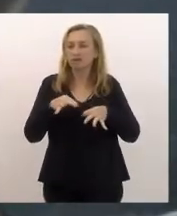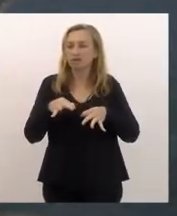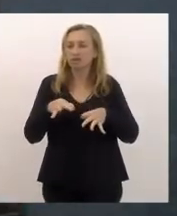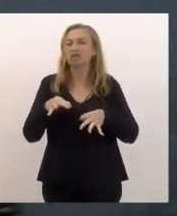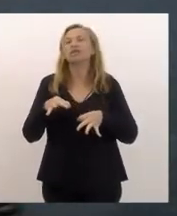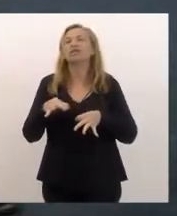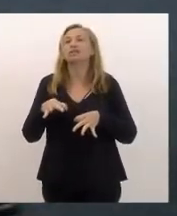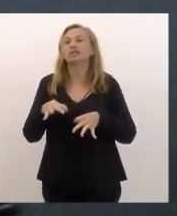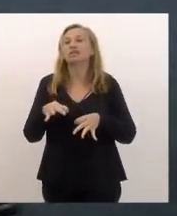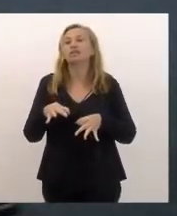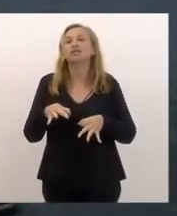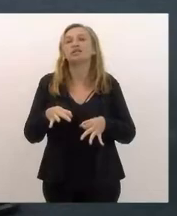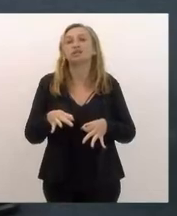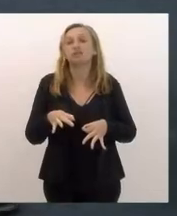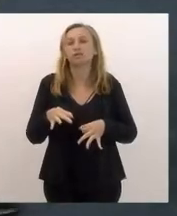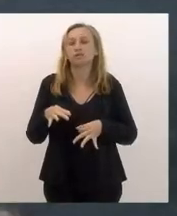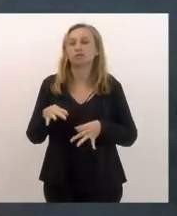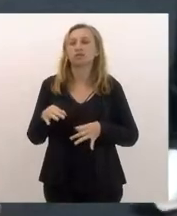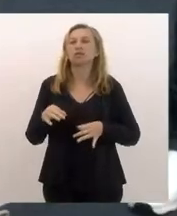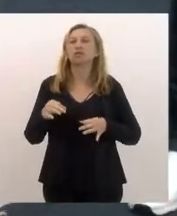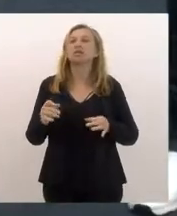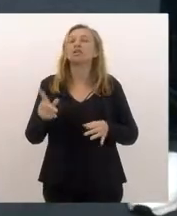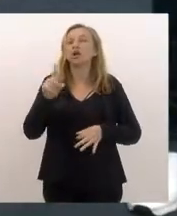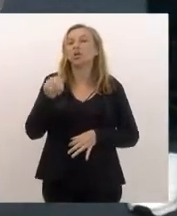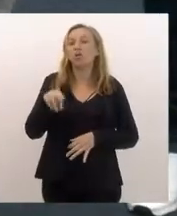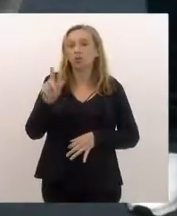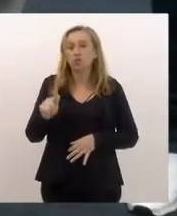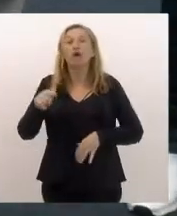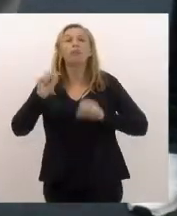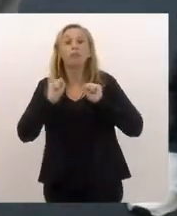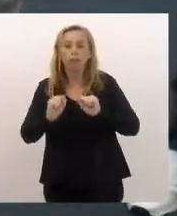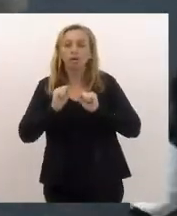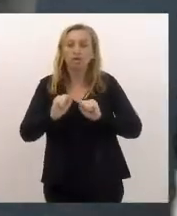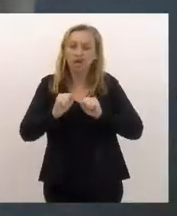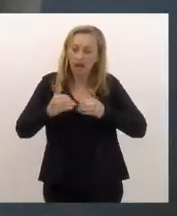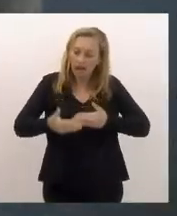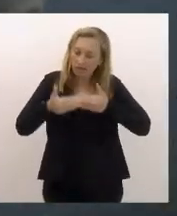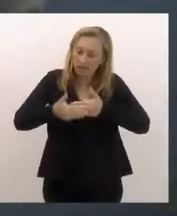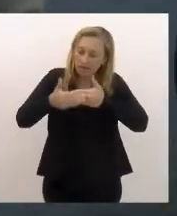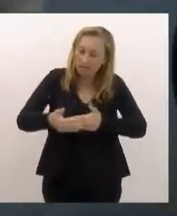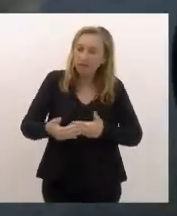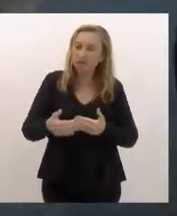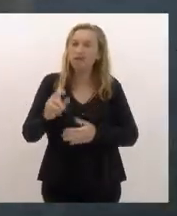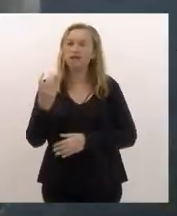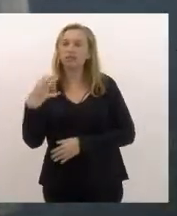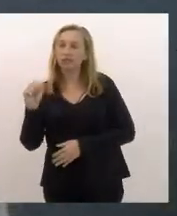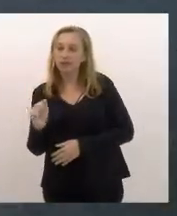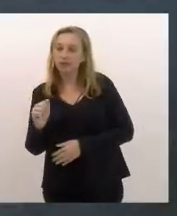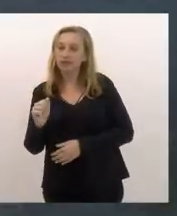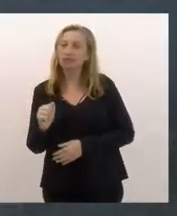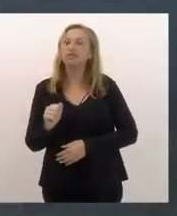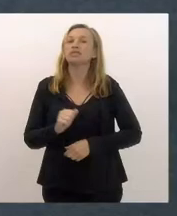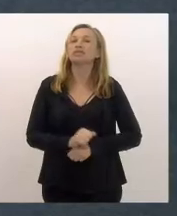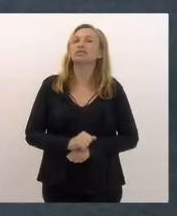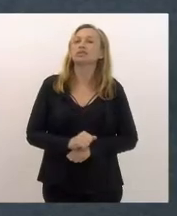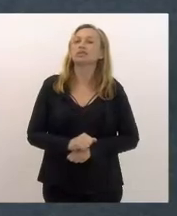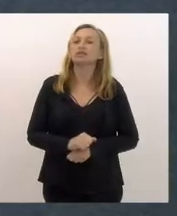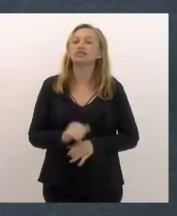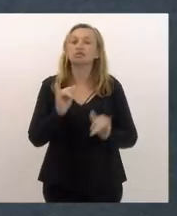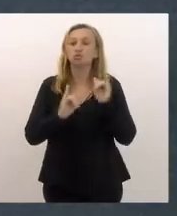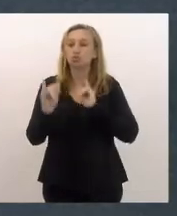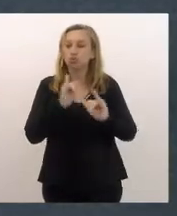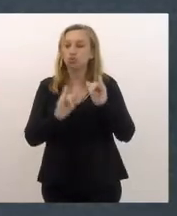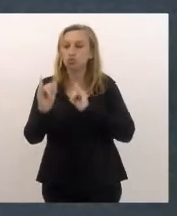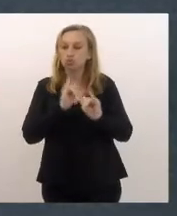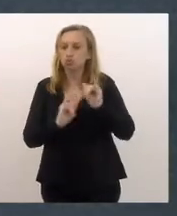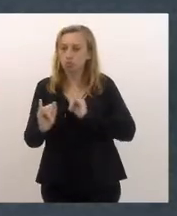pela Assembleia Geral da ONU, para que a gente possa avançar em campanhas, na disseminação de